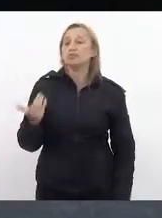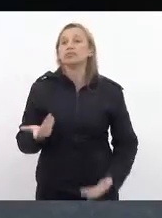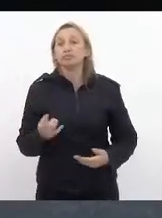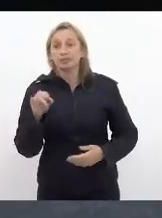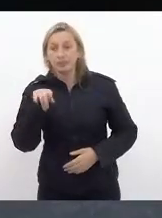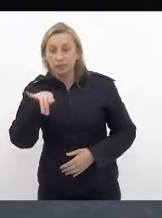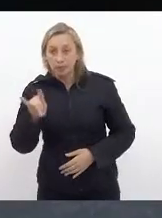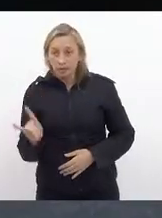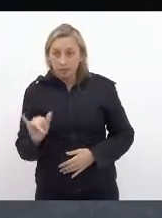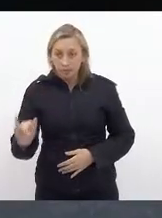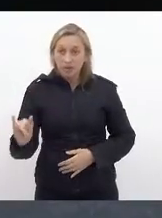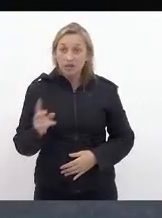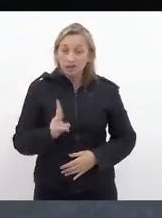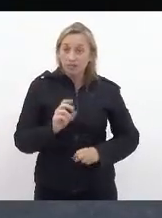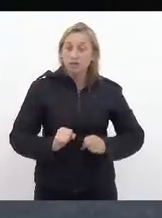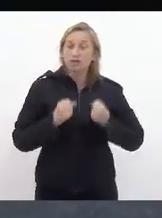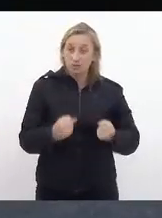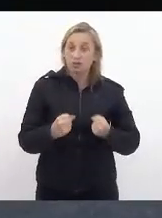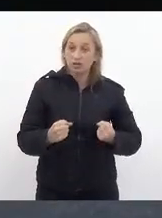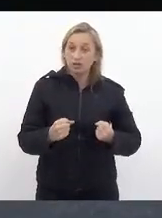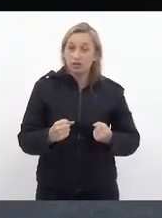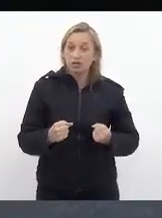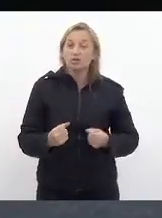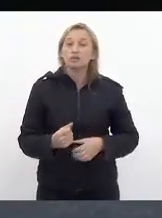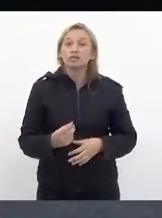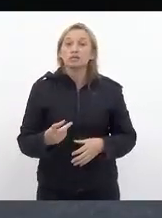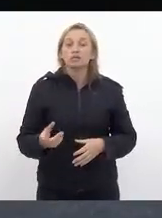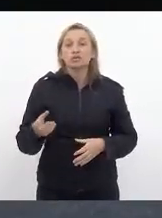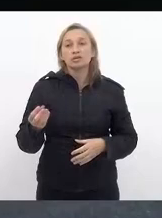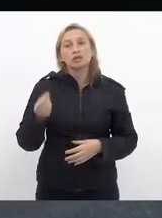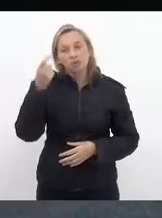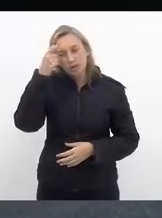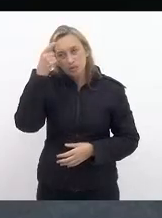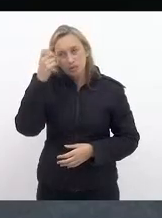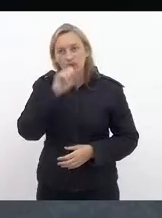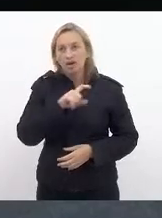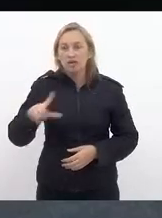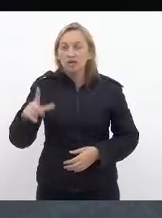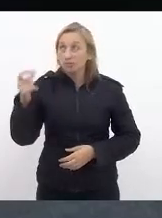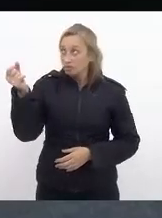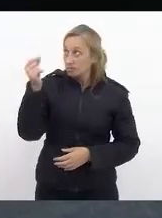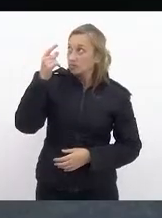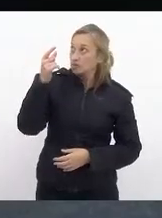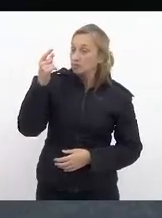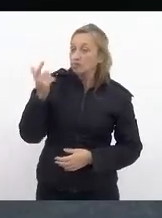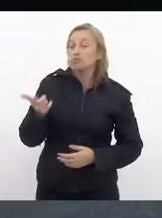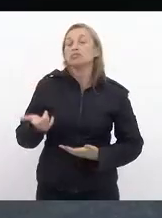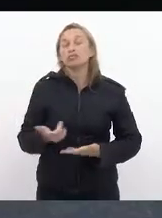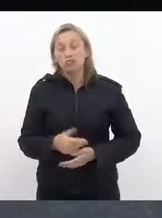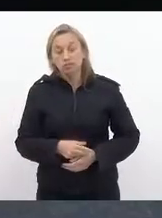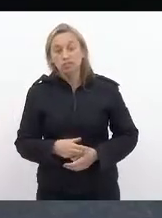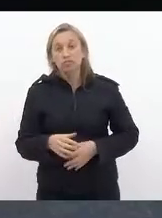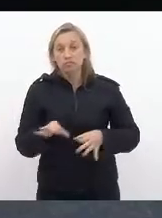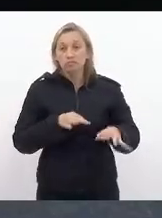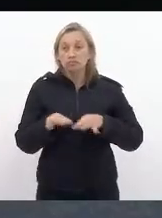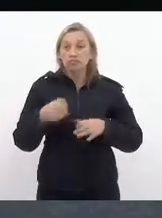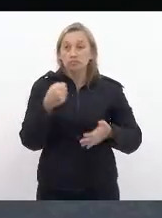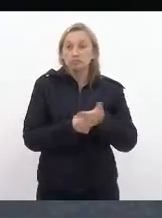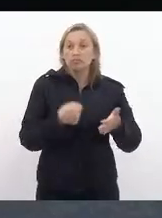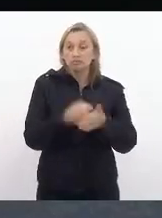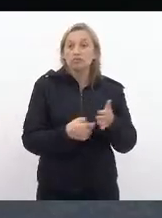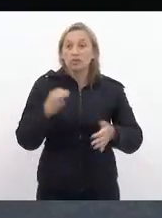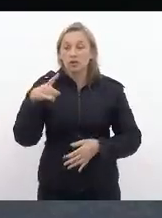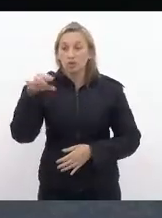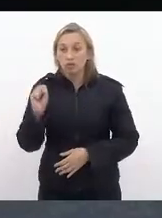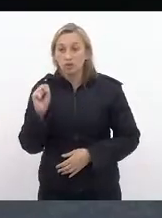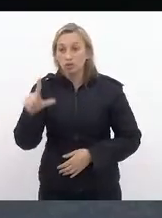de Paracambi sempre firme sempre tendo Rafael na sua memória como inspiração como fácil de luz a organizar a luta de